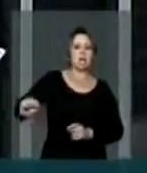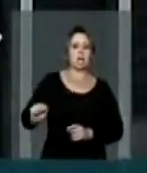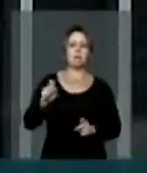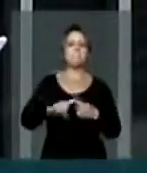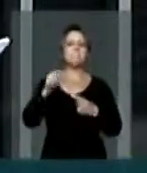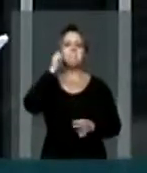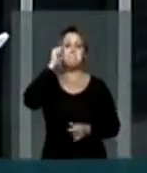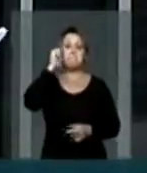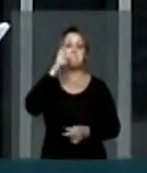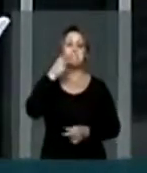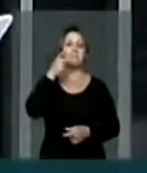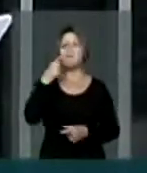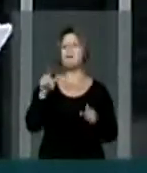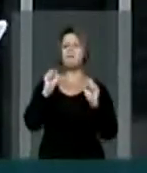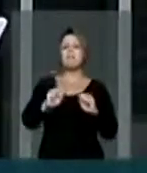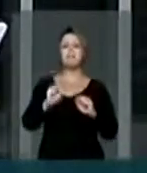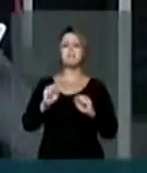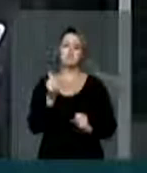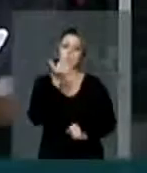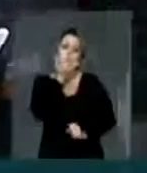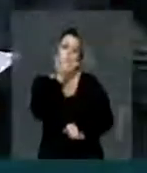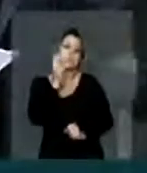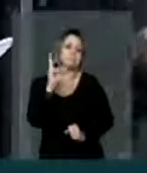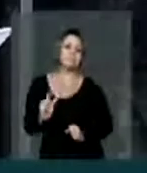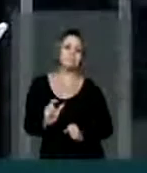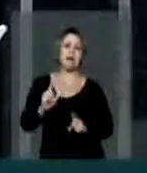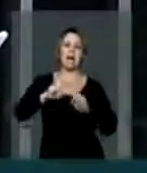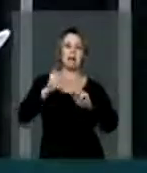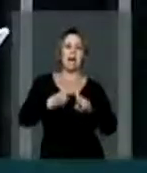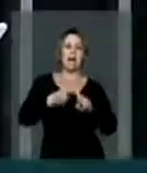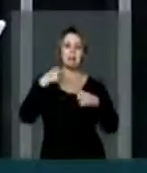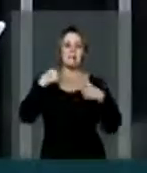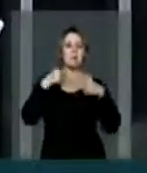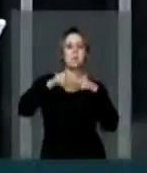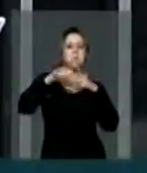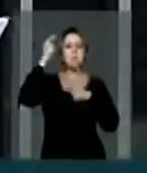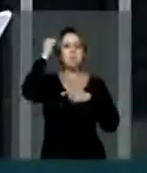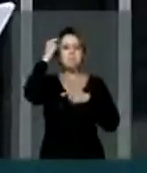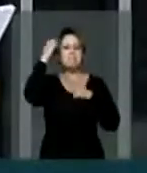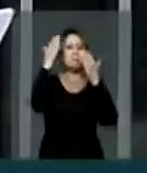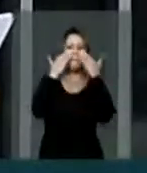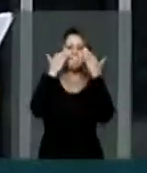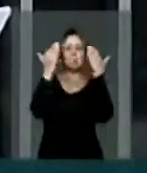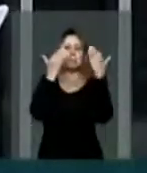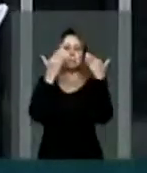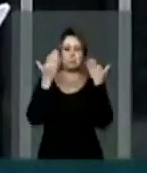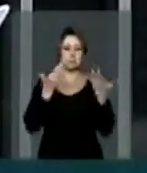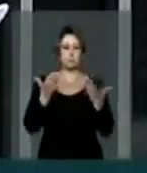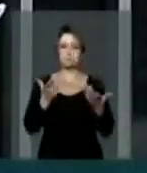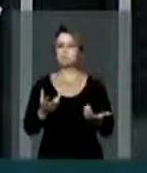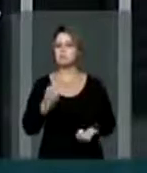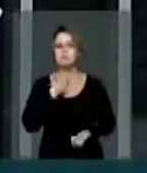que não tem condição psicológica para manter a gravidez. Ora, senhores e senhoras, o psicólogo não